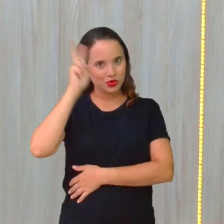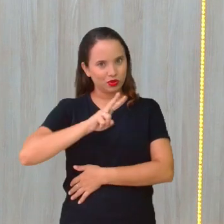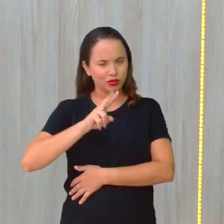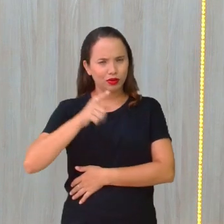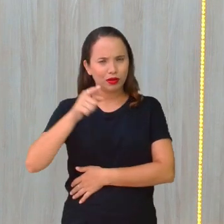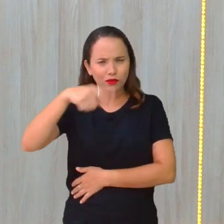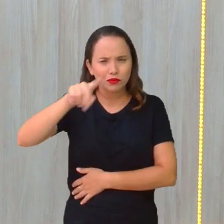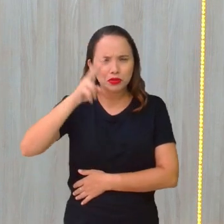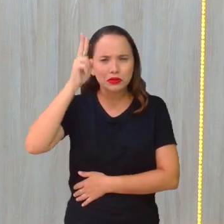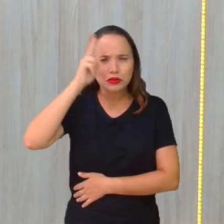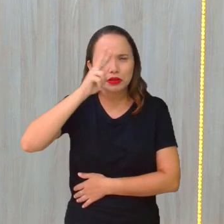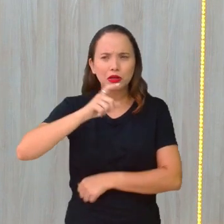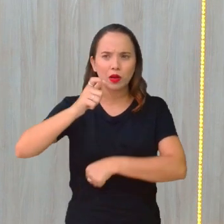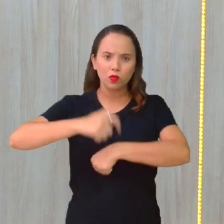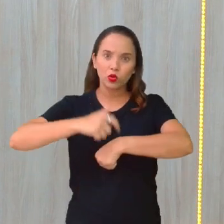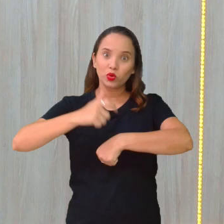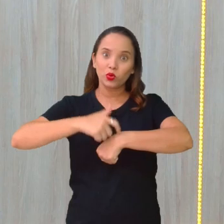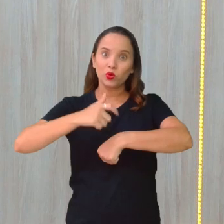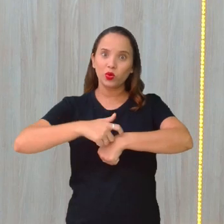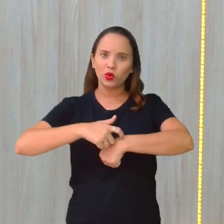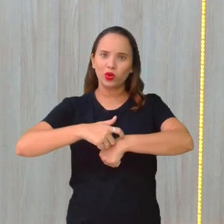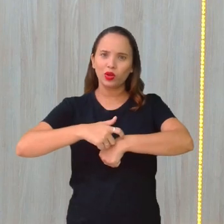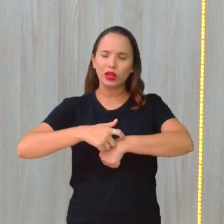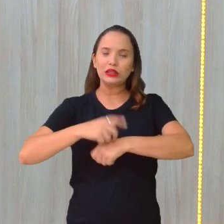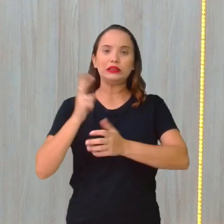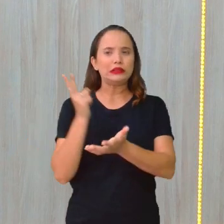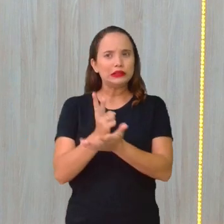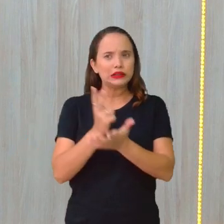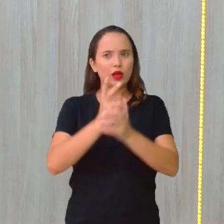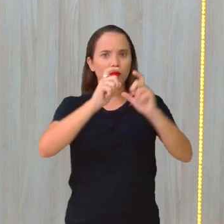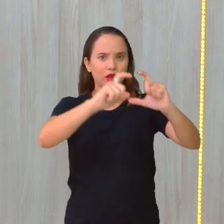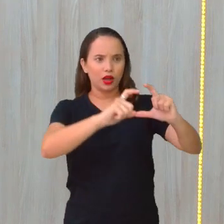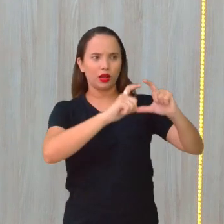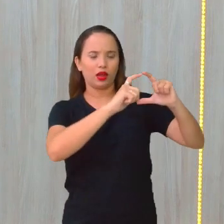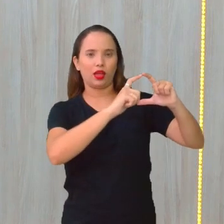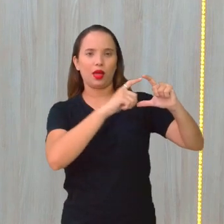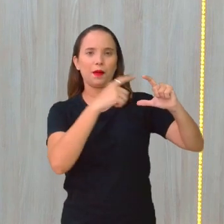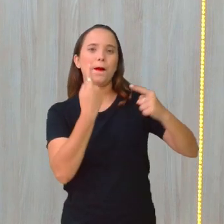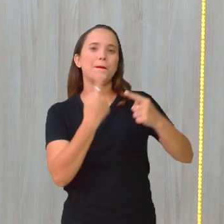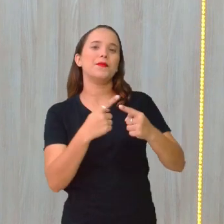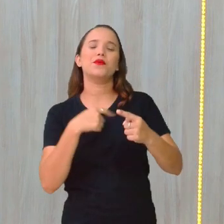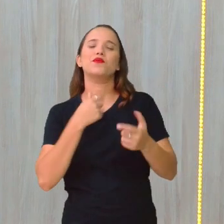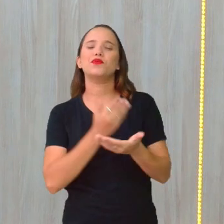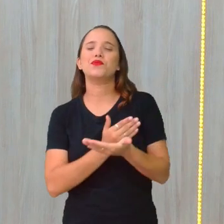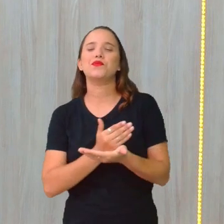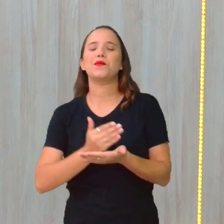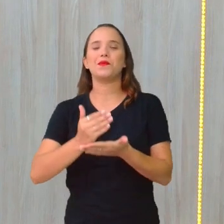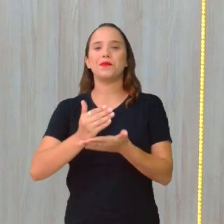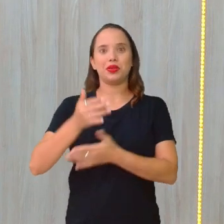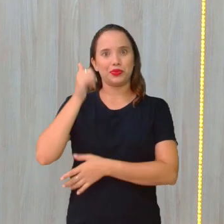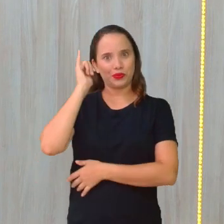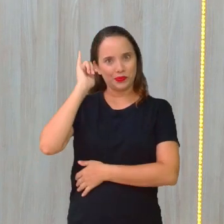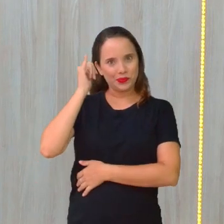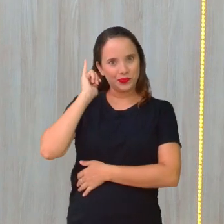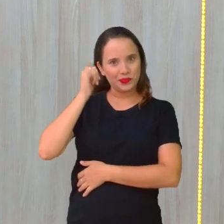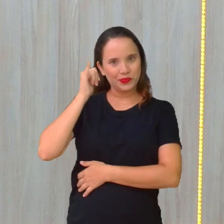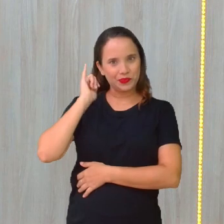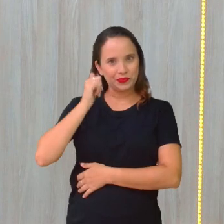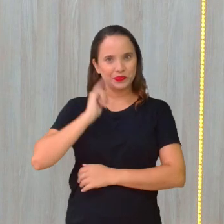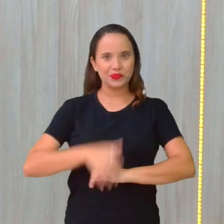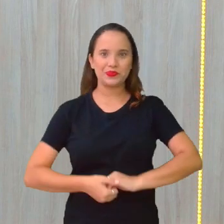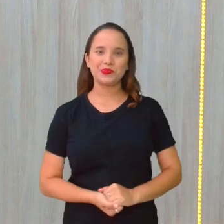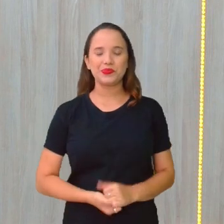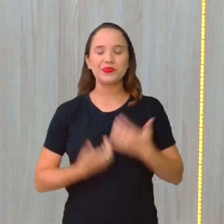nosso reloginho? Toda vez que ele aparece, é porque eu vou começar a aula com uma historinha,